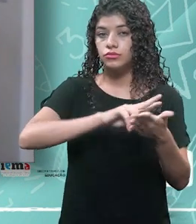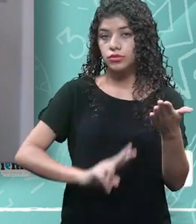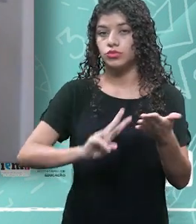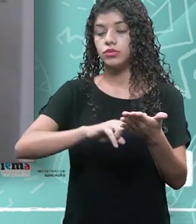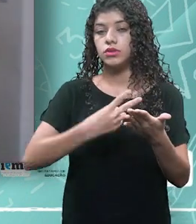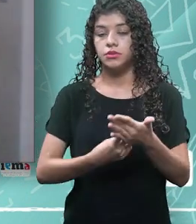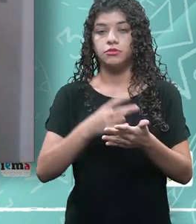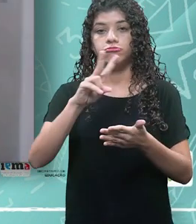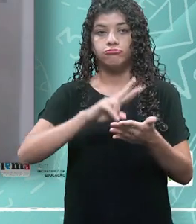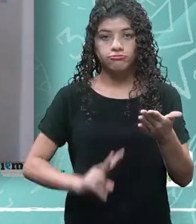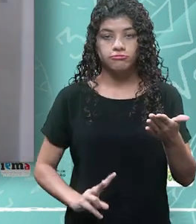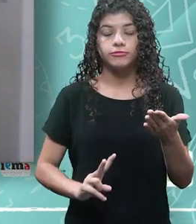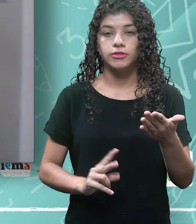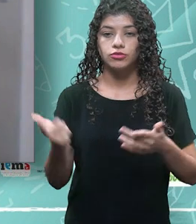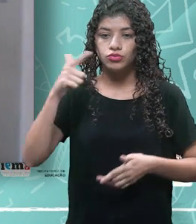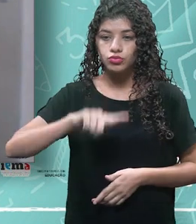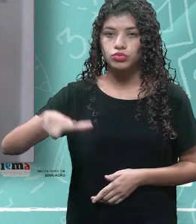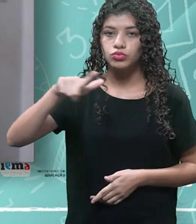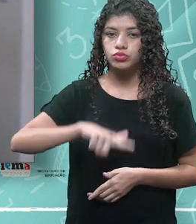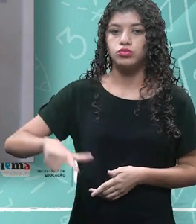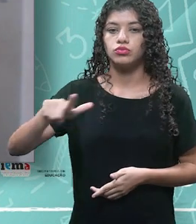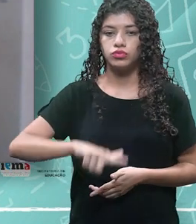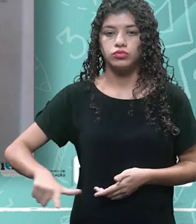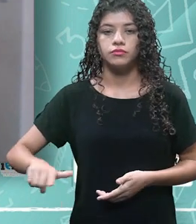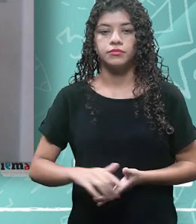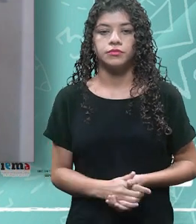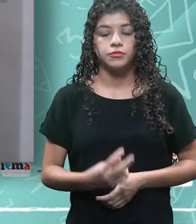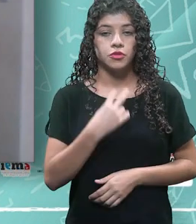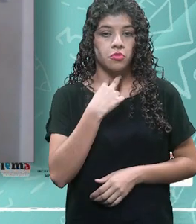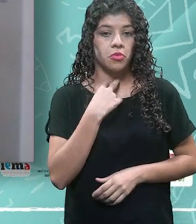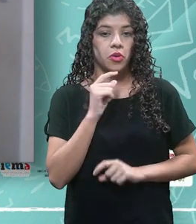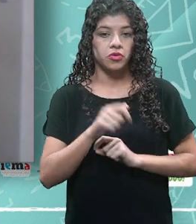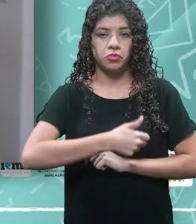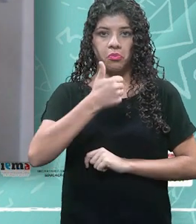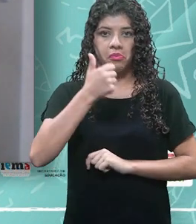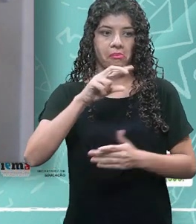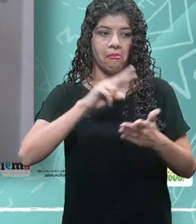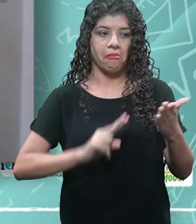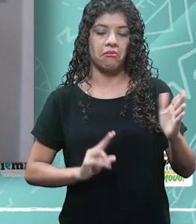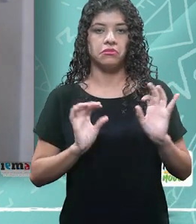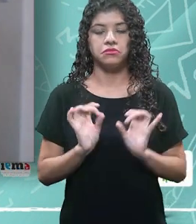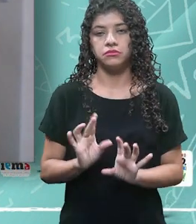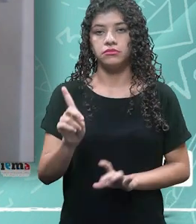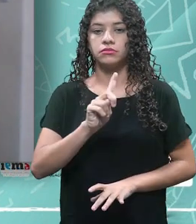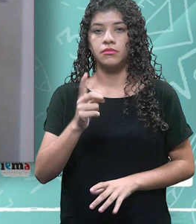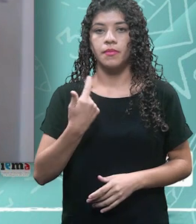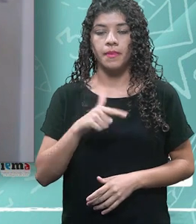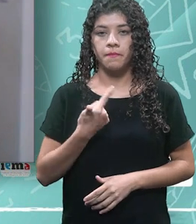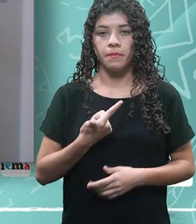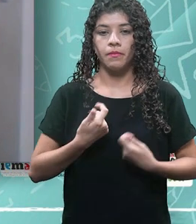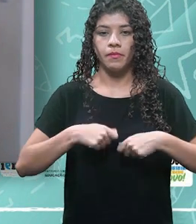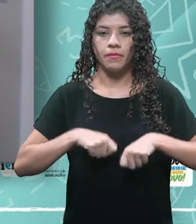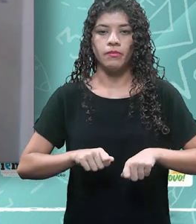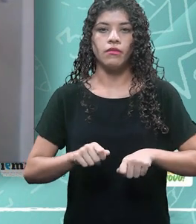interpretação leia mais de uma vez O mesmo texto tá bom Você não pode confiar na sua primeira leitura você precisa